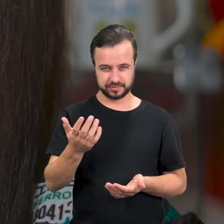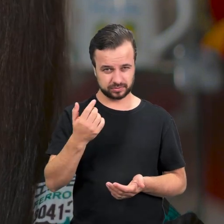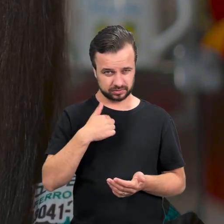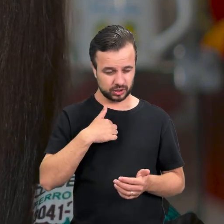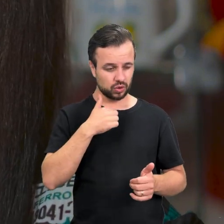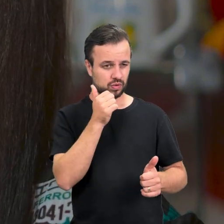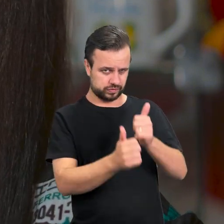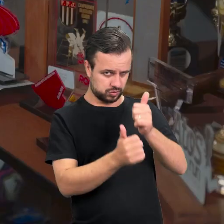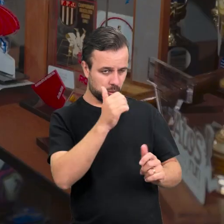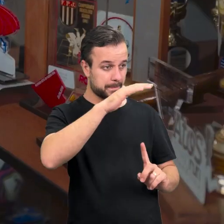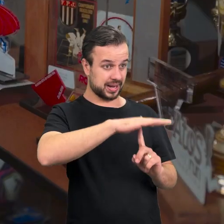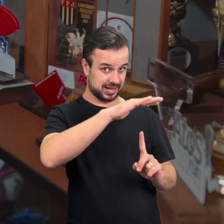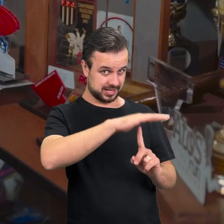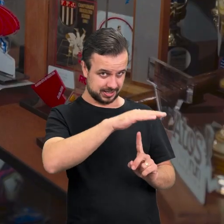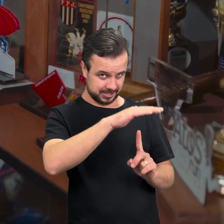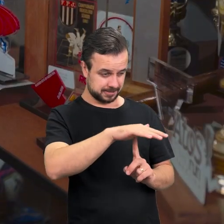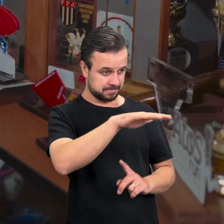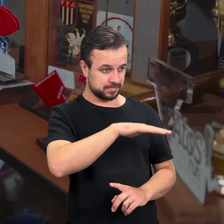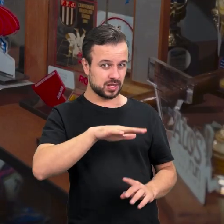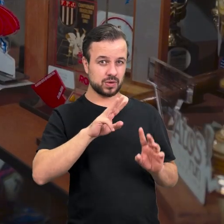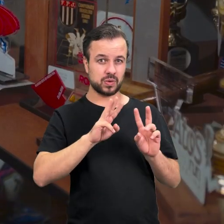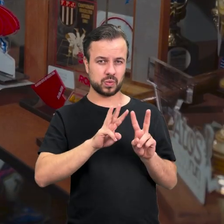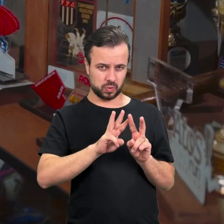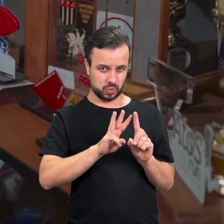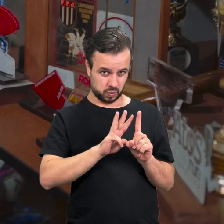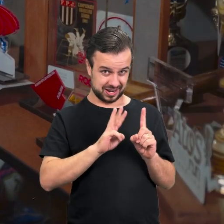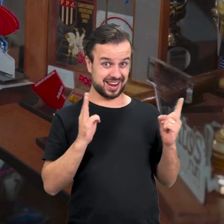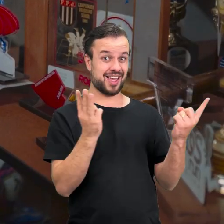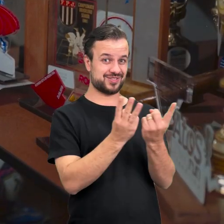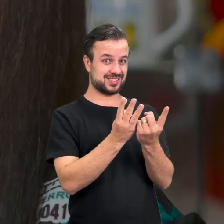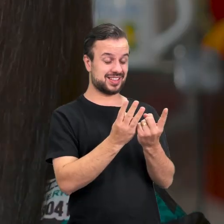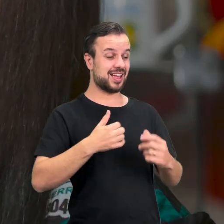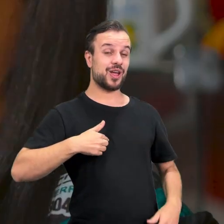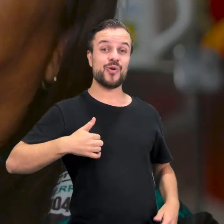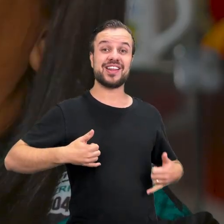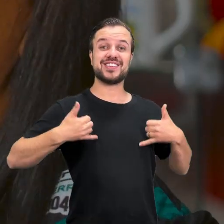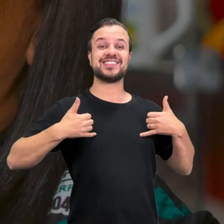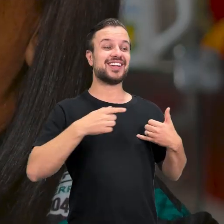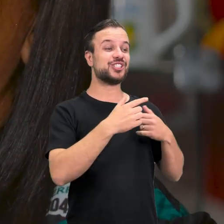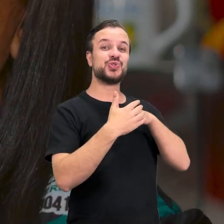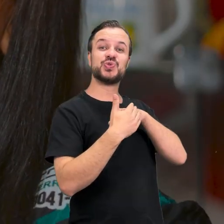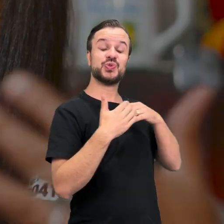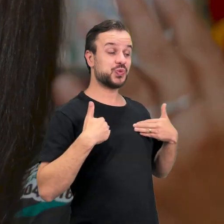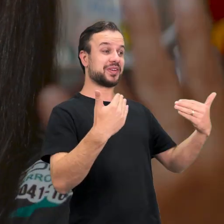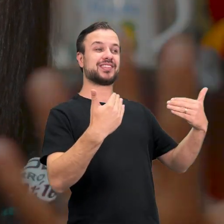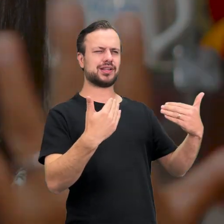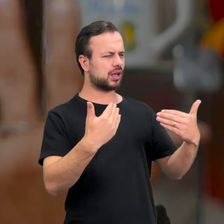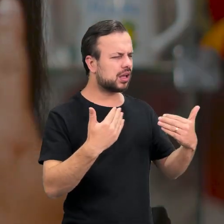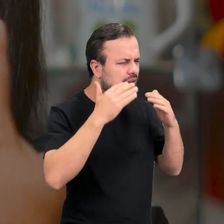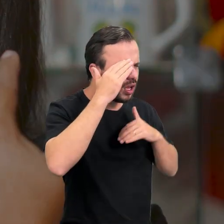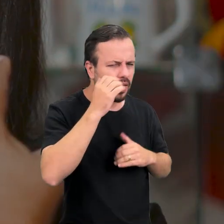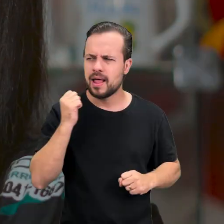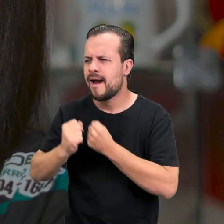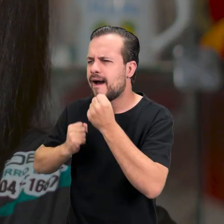Paranaense, né, campo, no Holiday, você foi no aniversário, eles fizeram uma surpresa. Tava o jogo para começar o jogo e quando veio o pessoal correndo